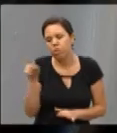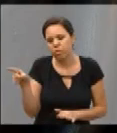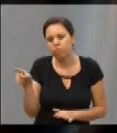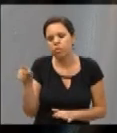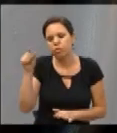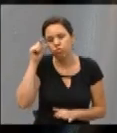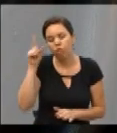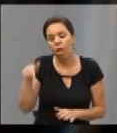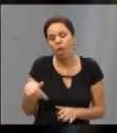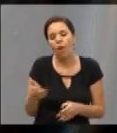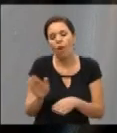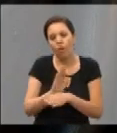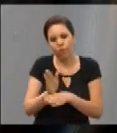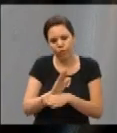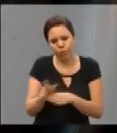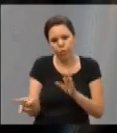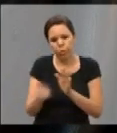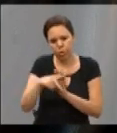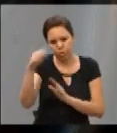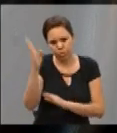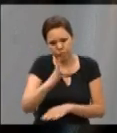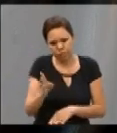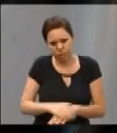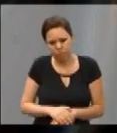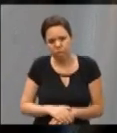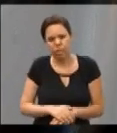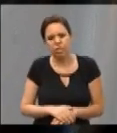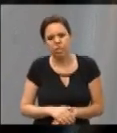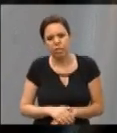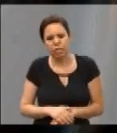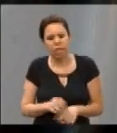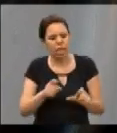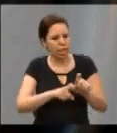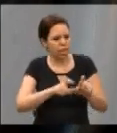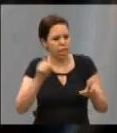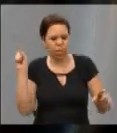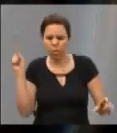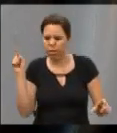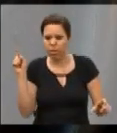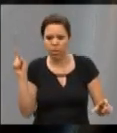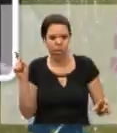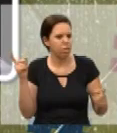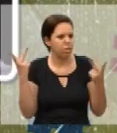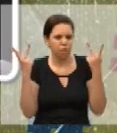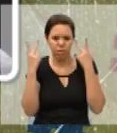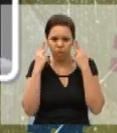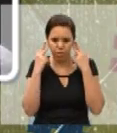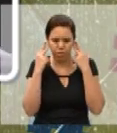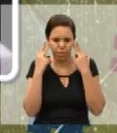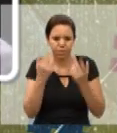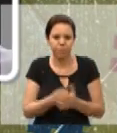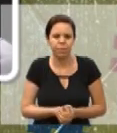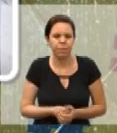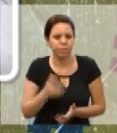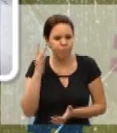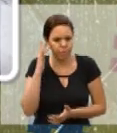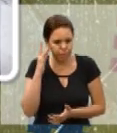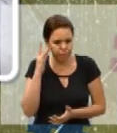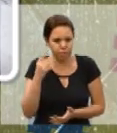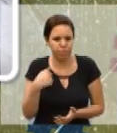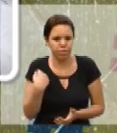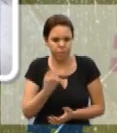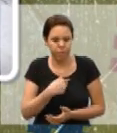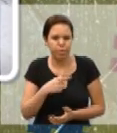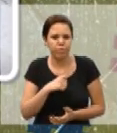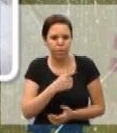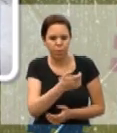ficção científica brasileiro, né, totalmente independente, não é uma coisa comum, tá? Eu acho que nós temos